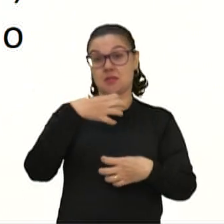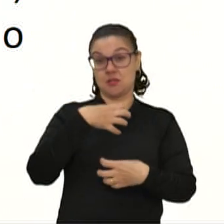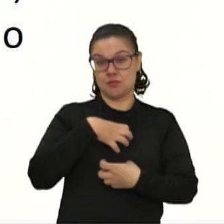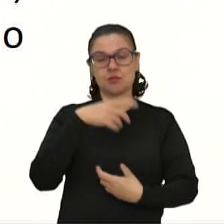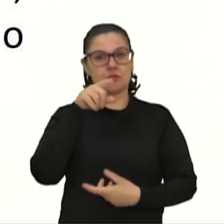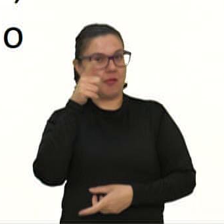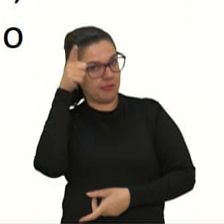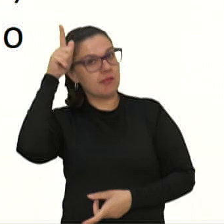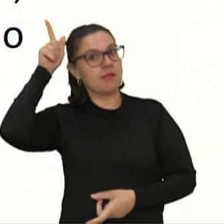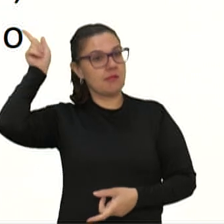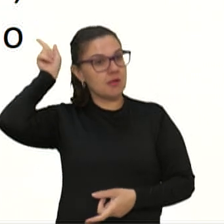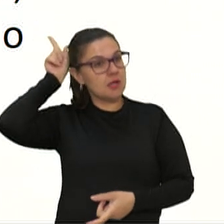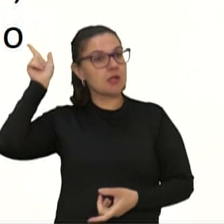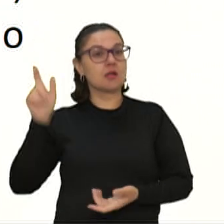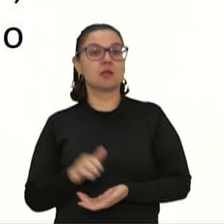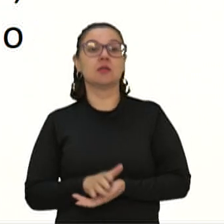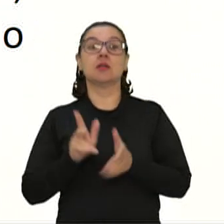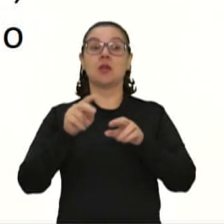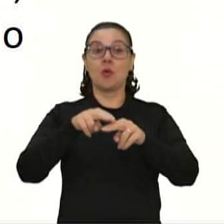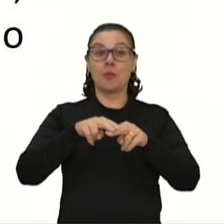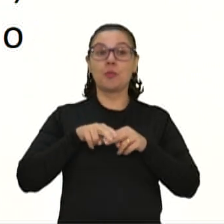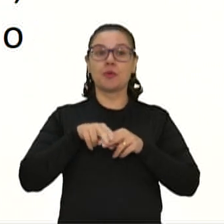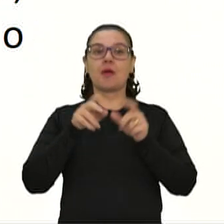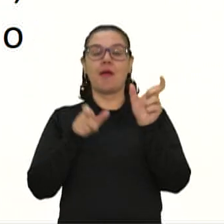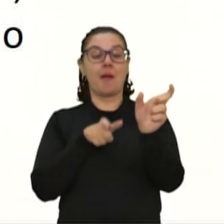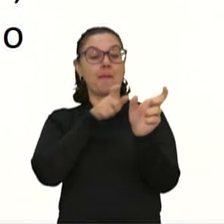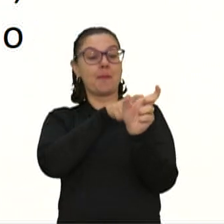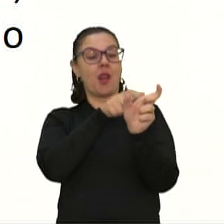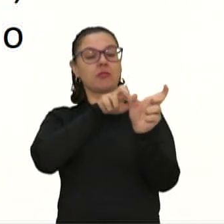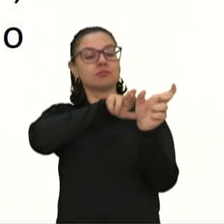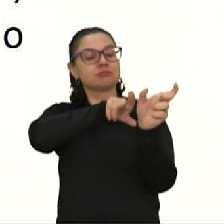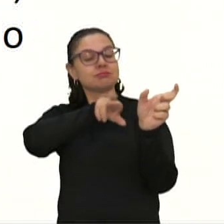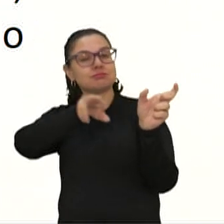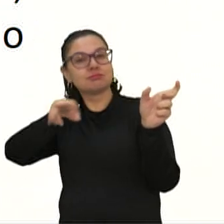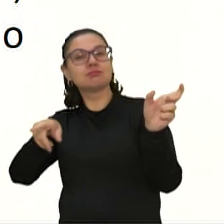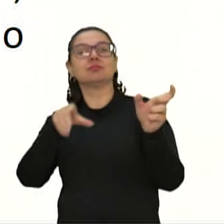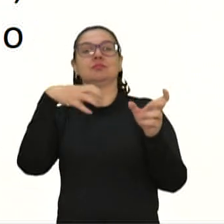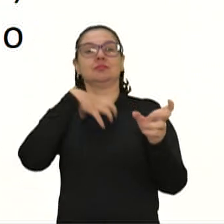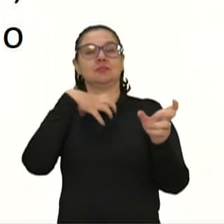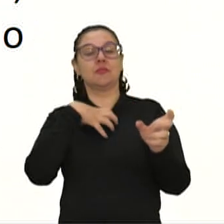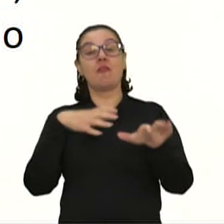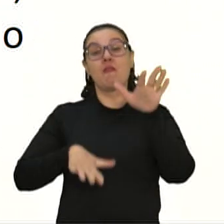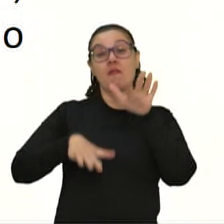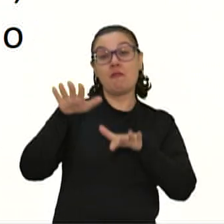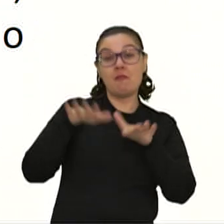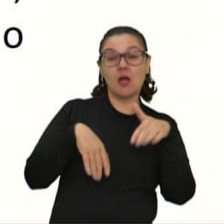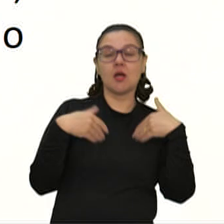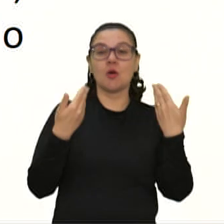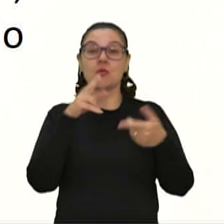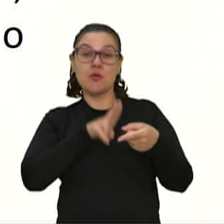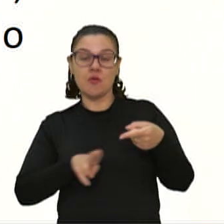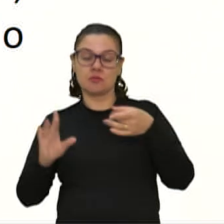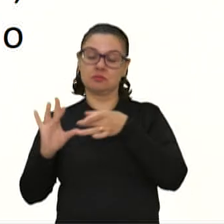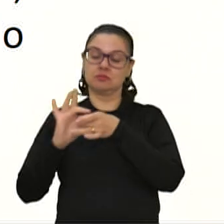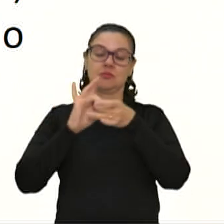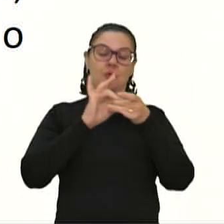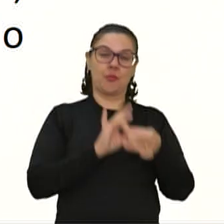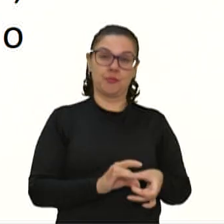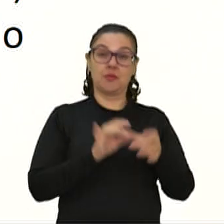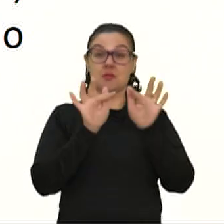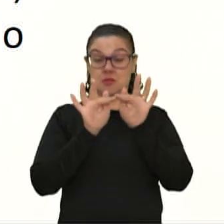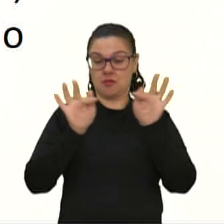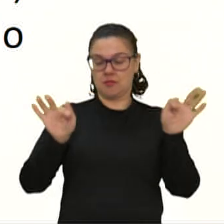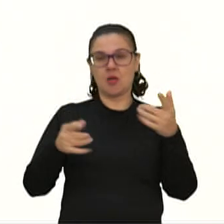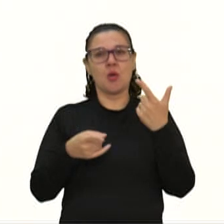grego. Portanto, polissêmico é o termo cujo significado pode ser múltiplo, varia de acordo com o contexto. Por que eu fiz